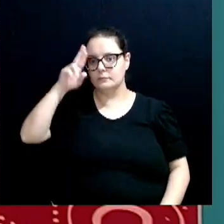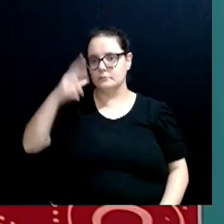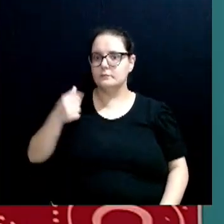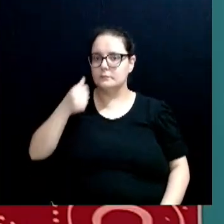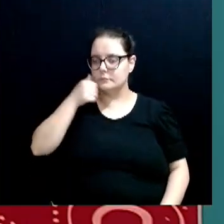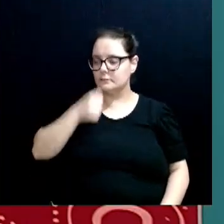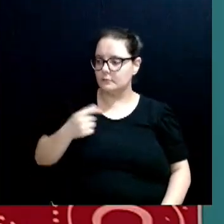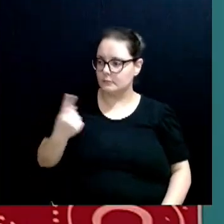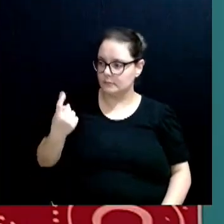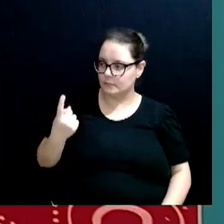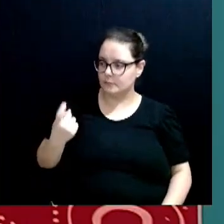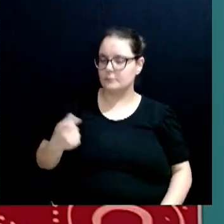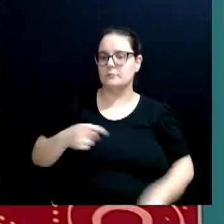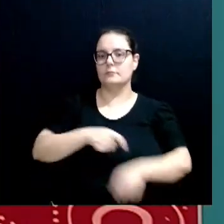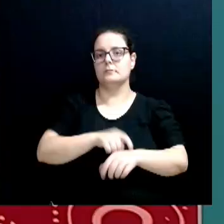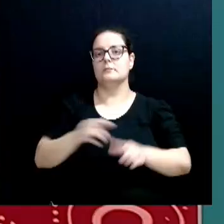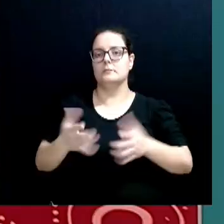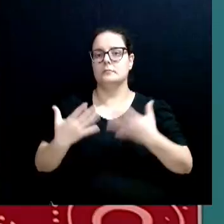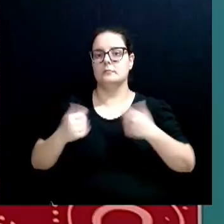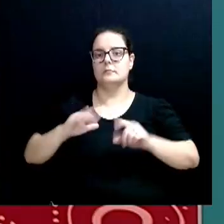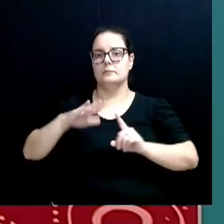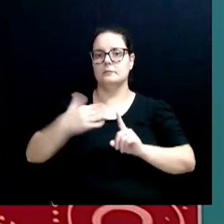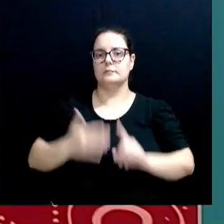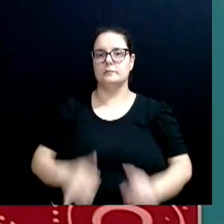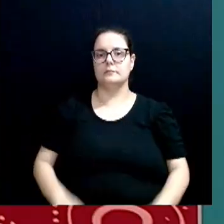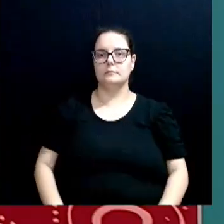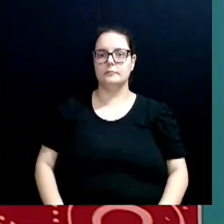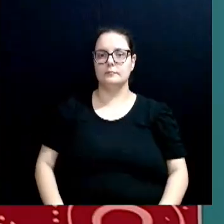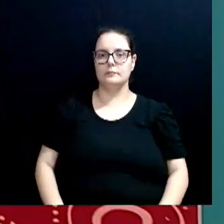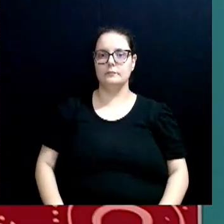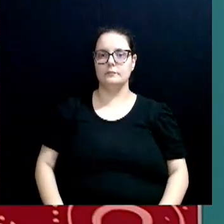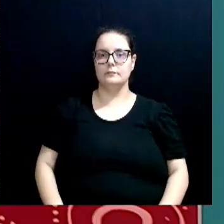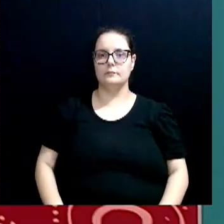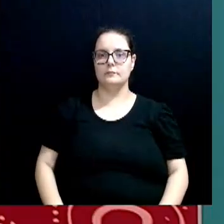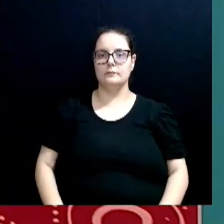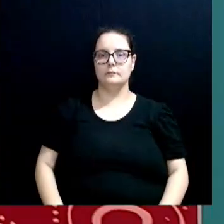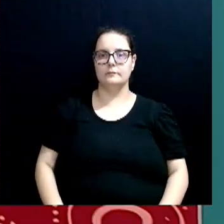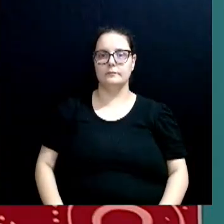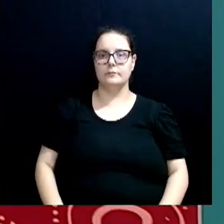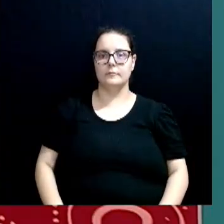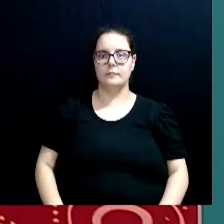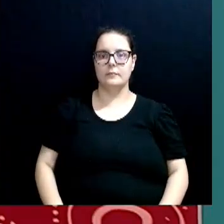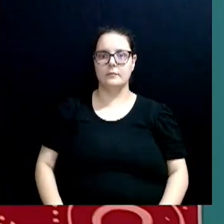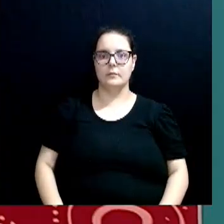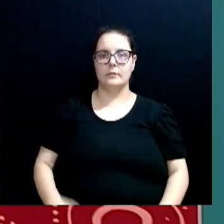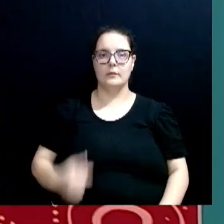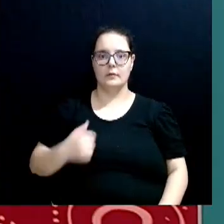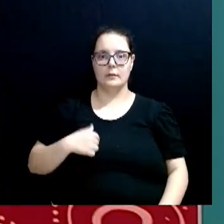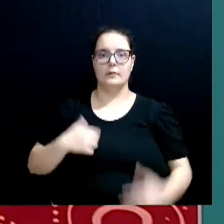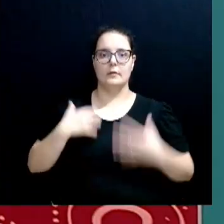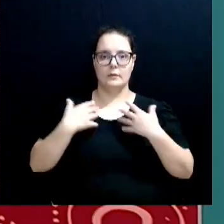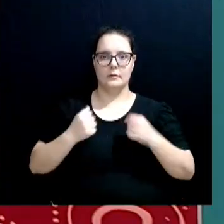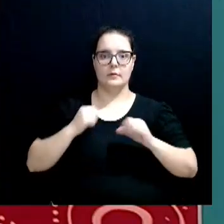a receber a honraria? Foi assim, então, eu recebi o comunicado